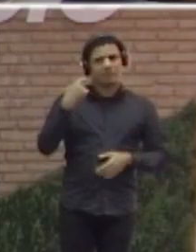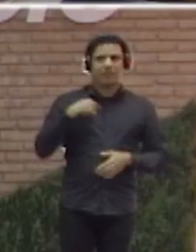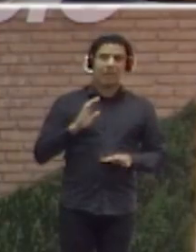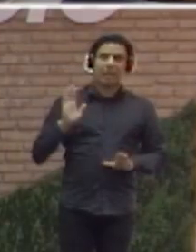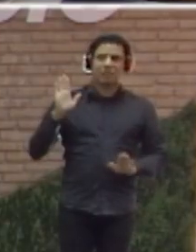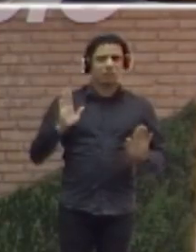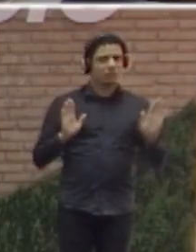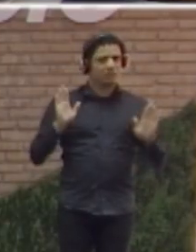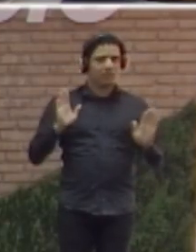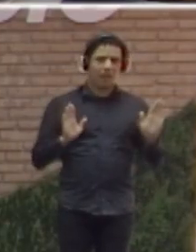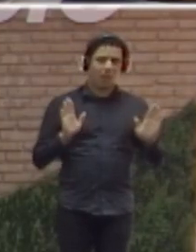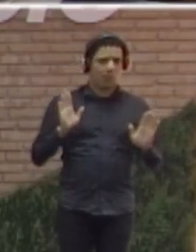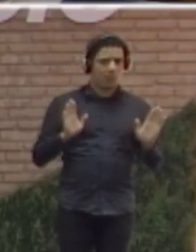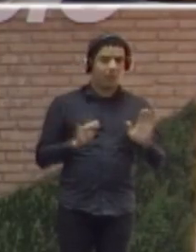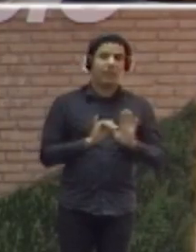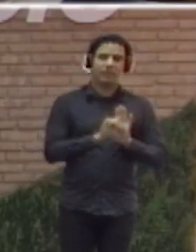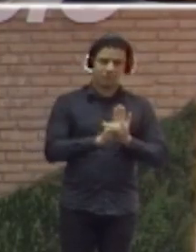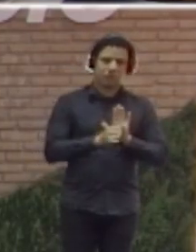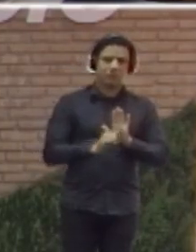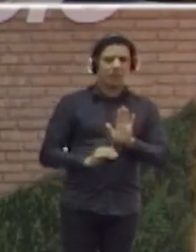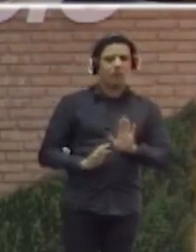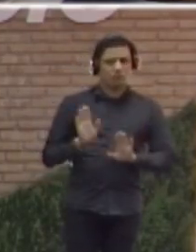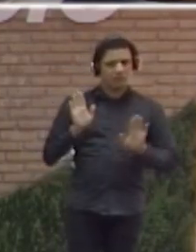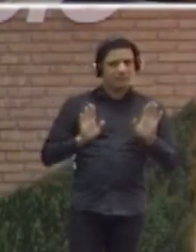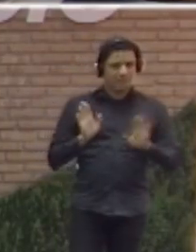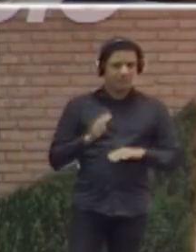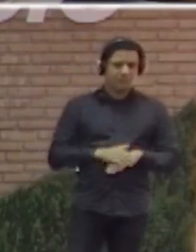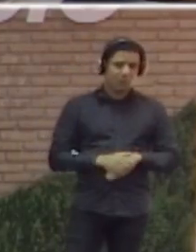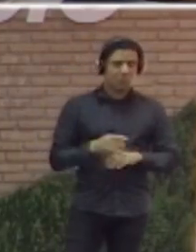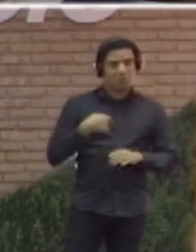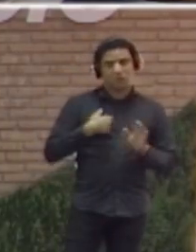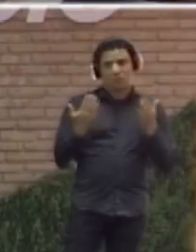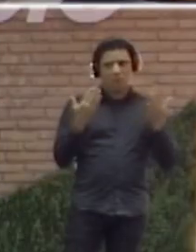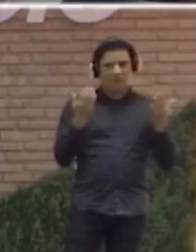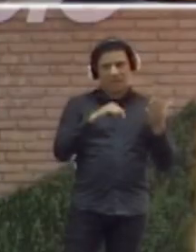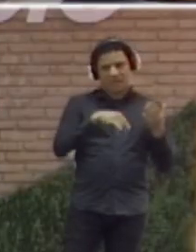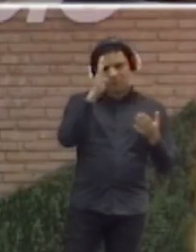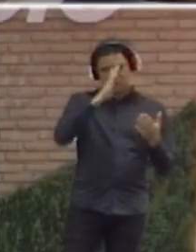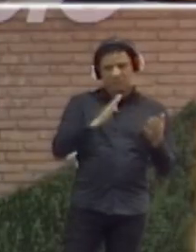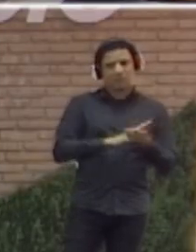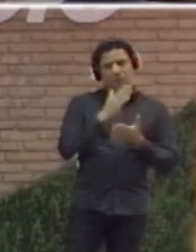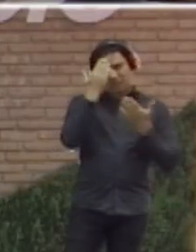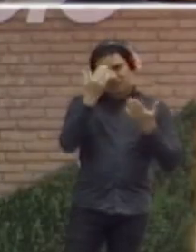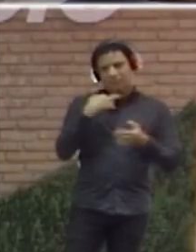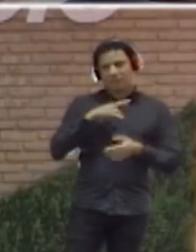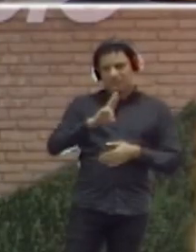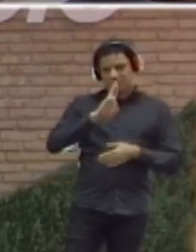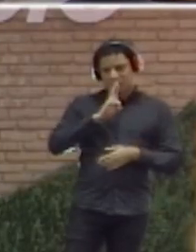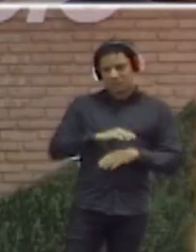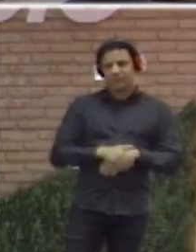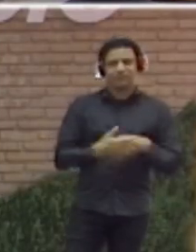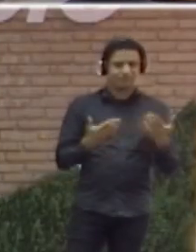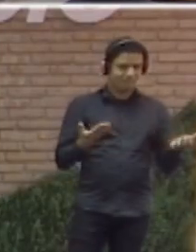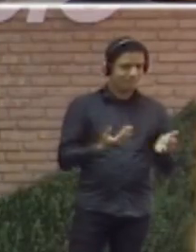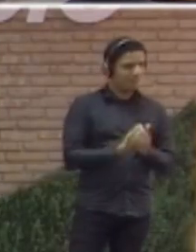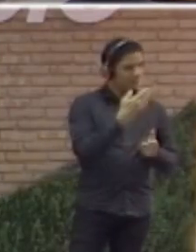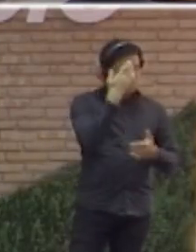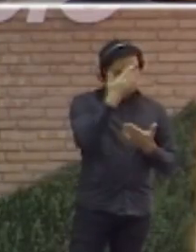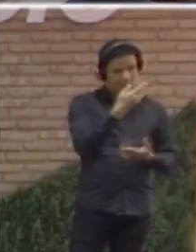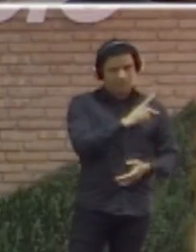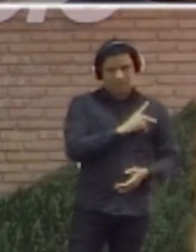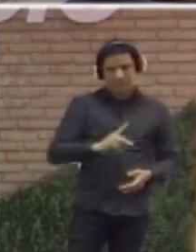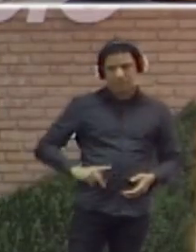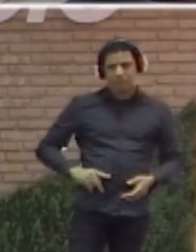de licitação comparado aqui com o Brasil, mas obrigado aí pela resposta. Obrigado, presidente.